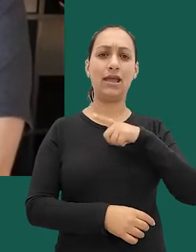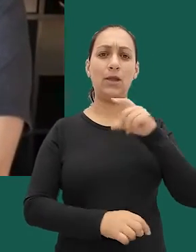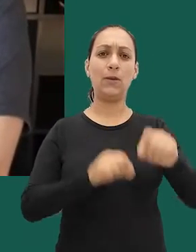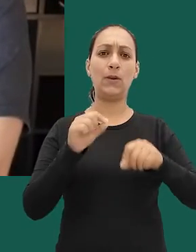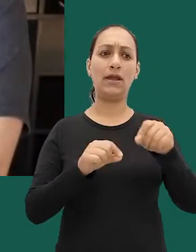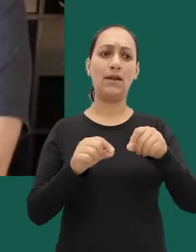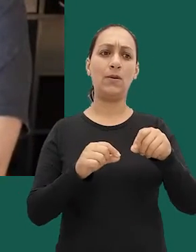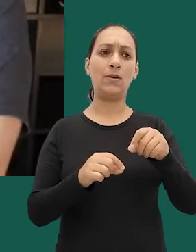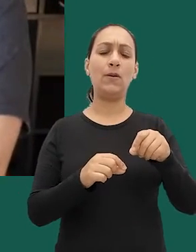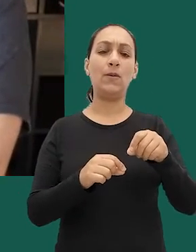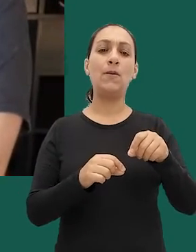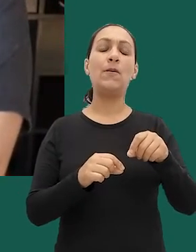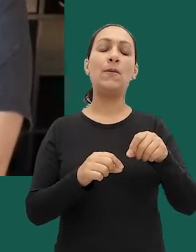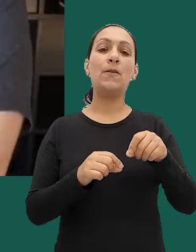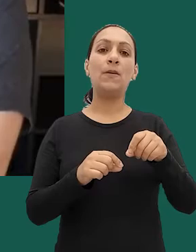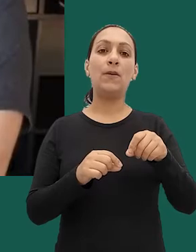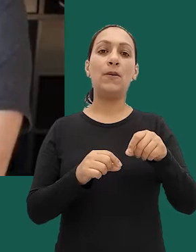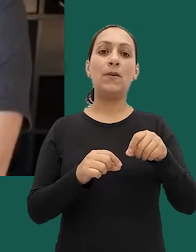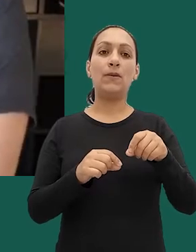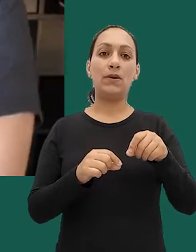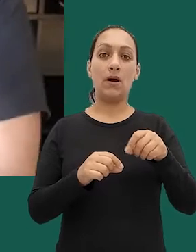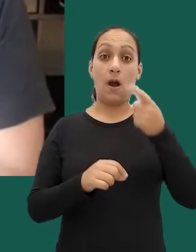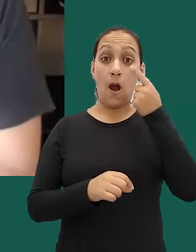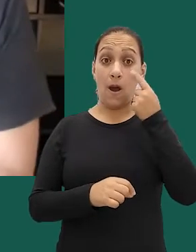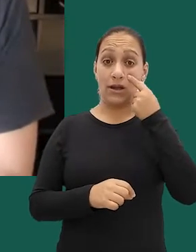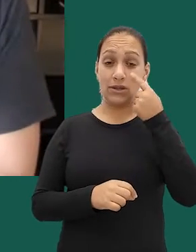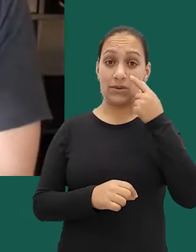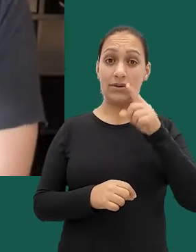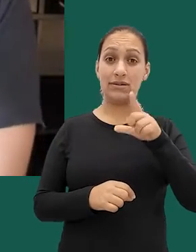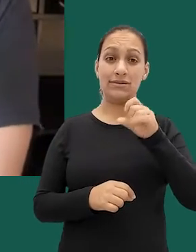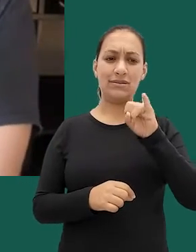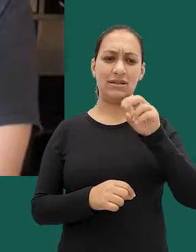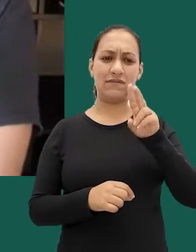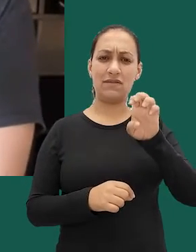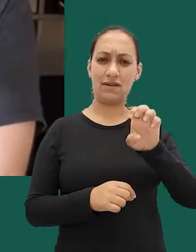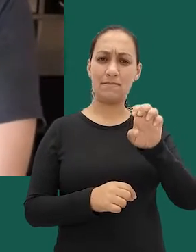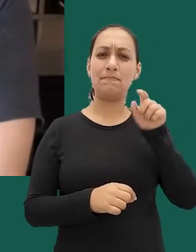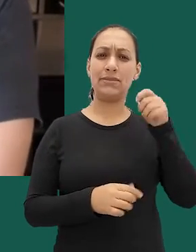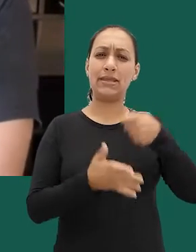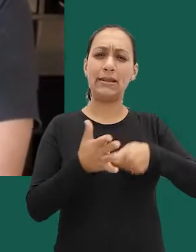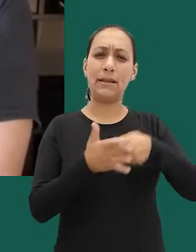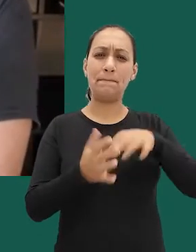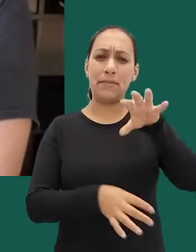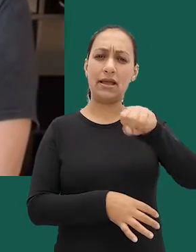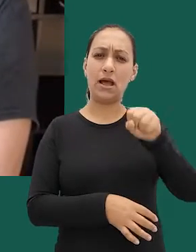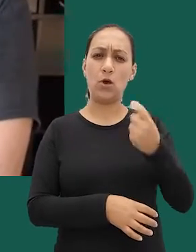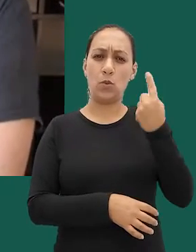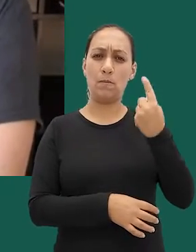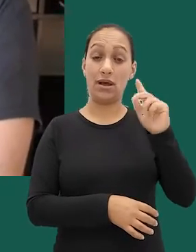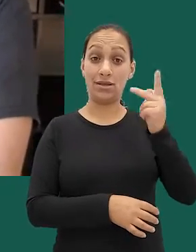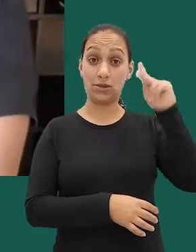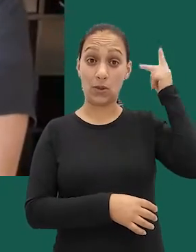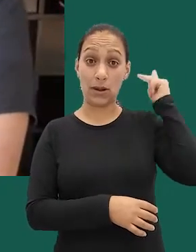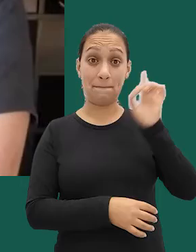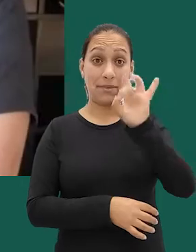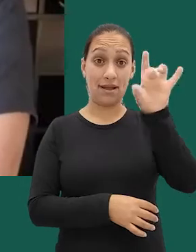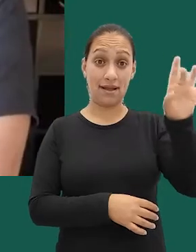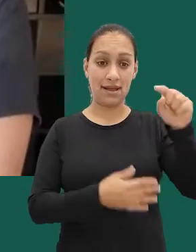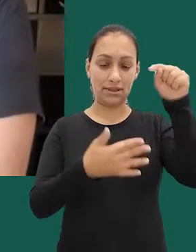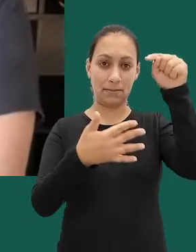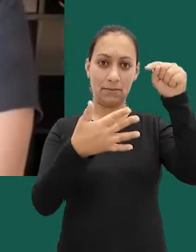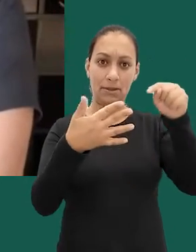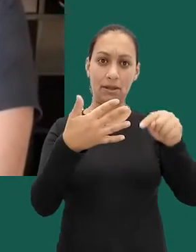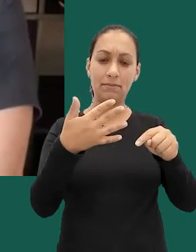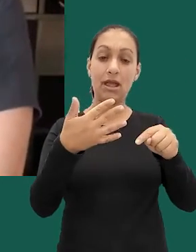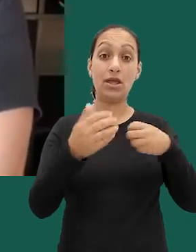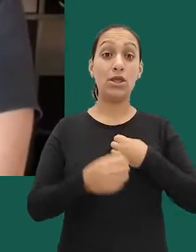Leadership Principles. Então, olha o Leadership Principles, tenta pegar uma história para cada Leadership Principles e conta aquela